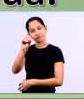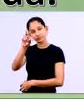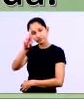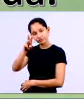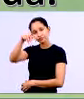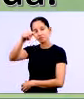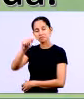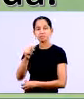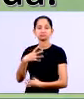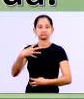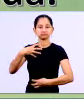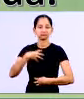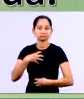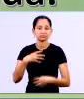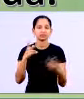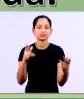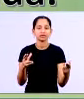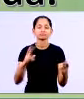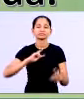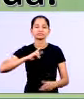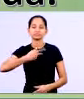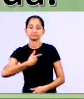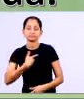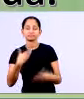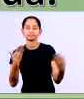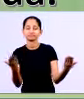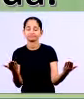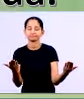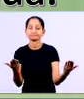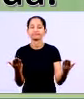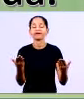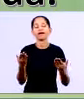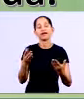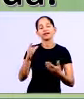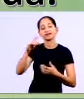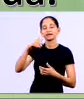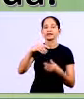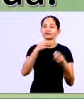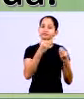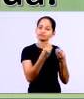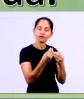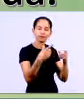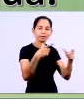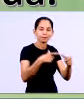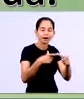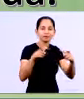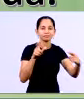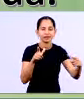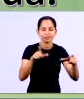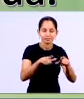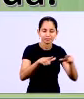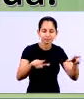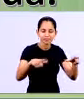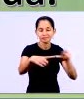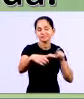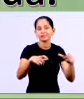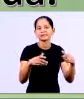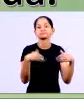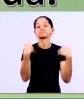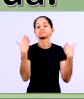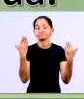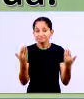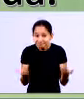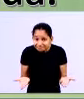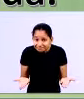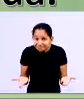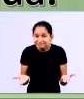em forma não é a mesma coisa. Porque a forma da forma é redonda, a forma do bolo é redonda, quadrada,